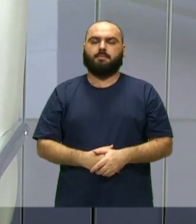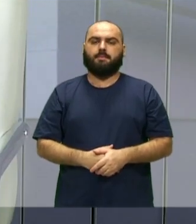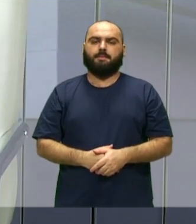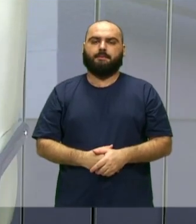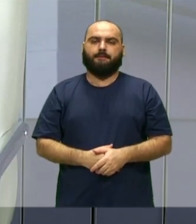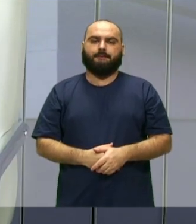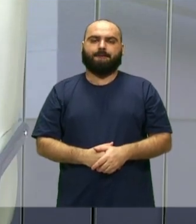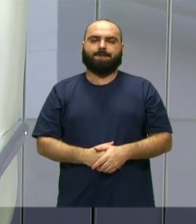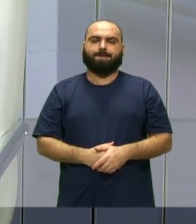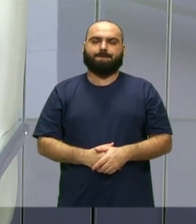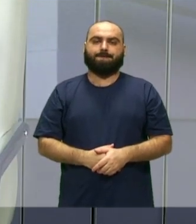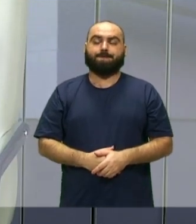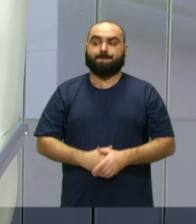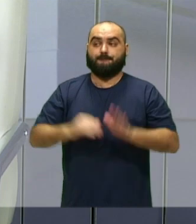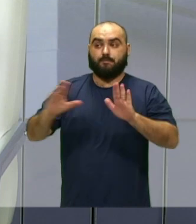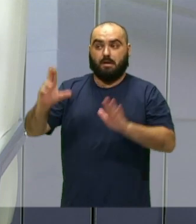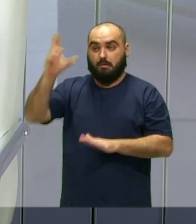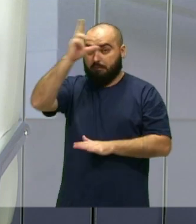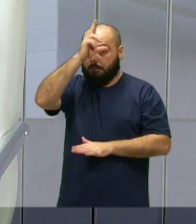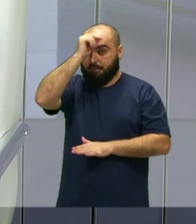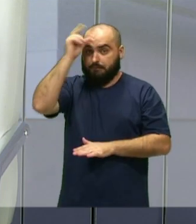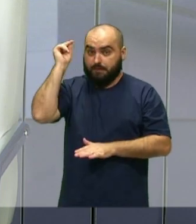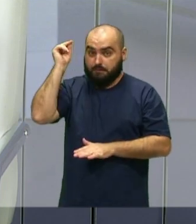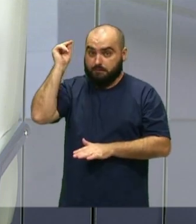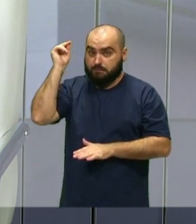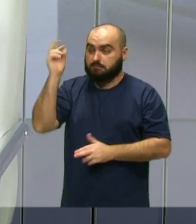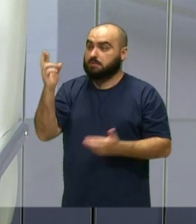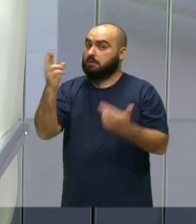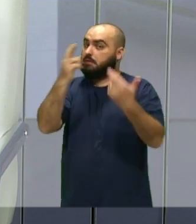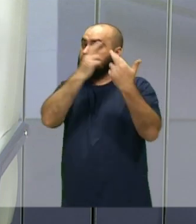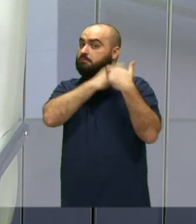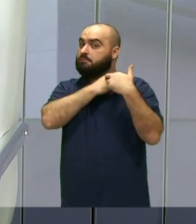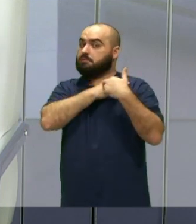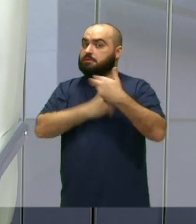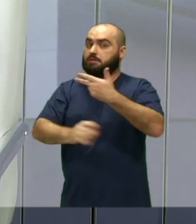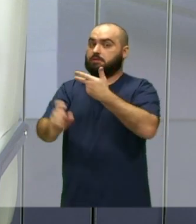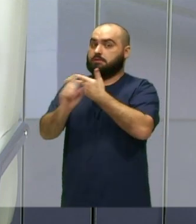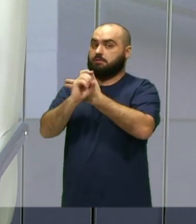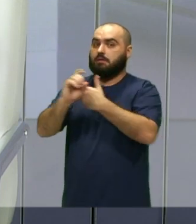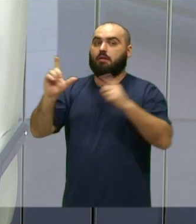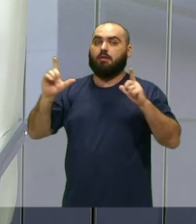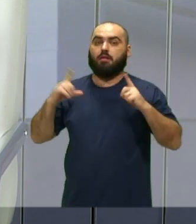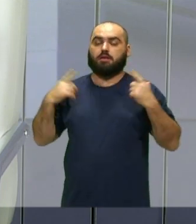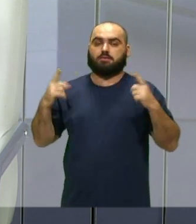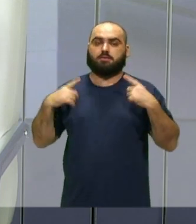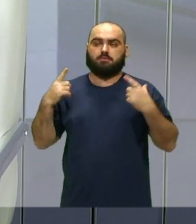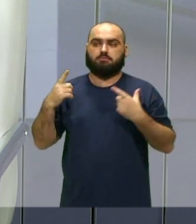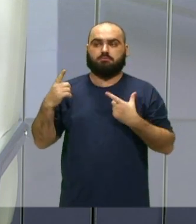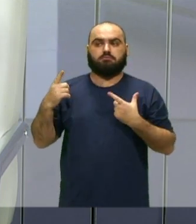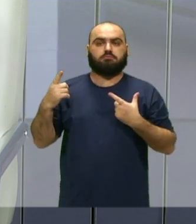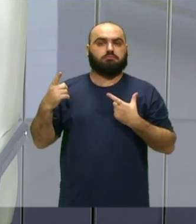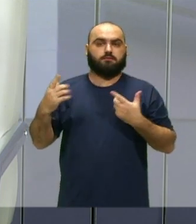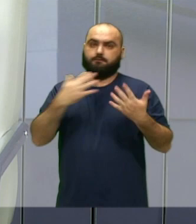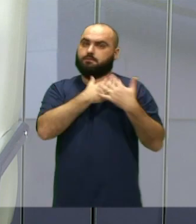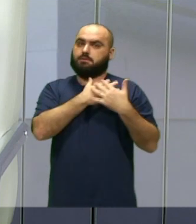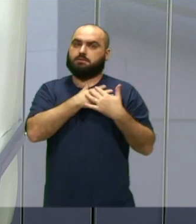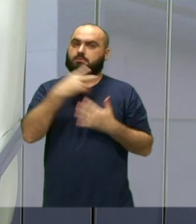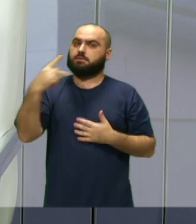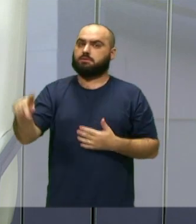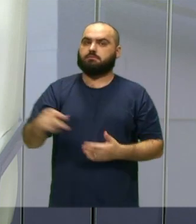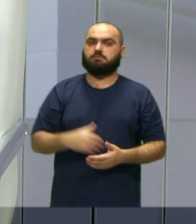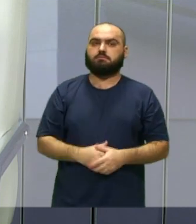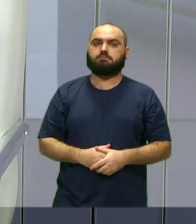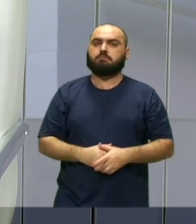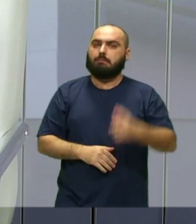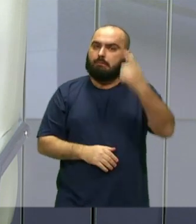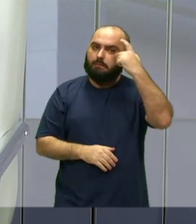dever do prefeito, do executivo municipal, trazer lazer para as pessoas, pensar numa outra forma de entretenimento